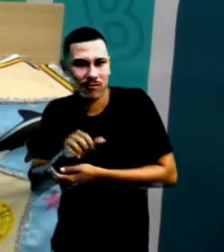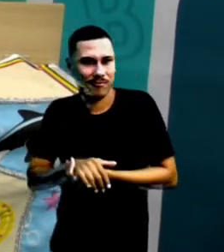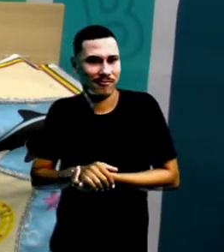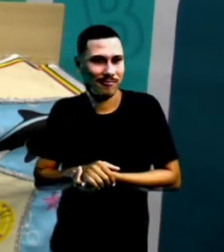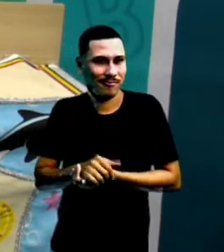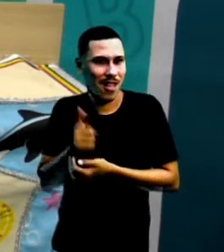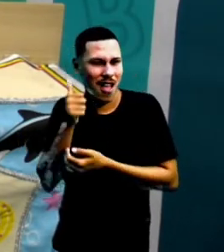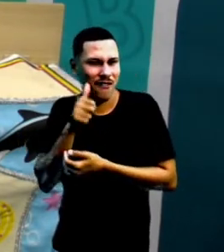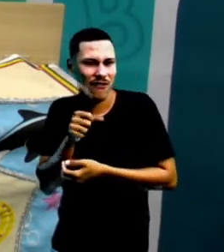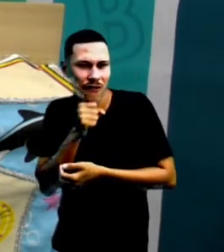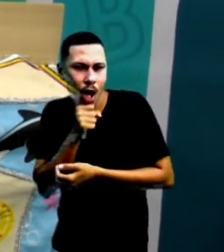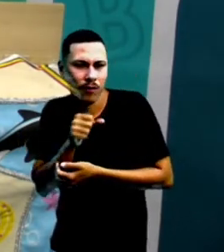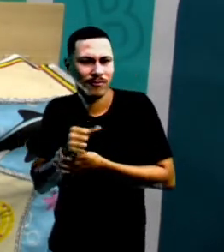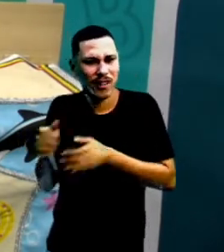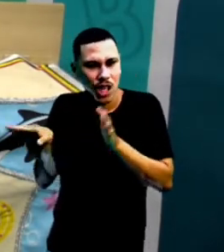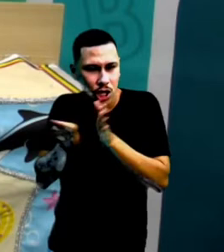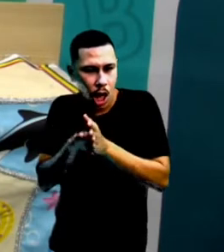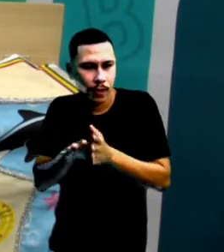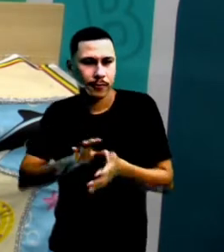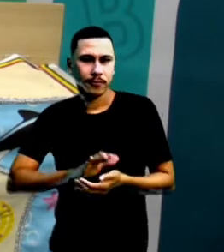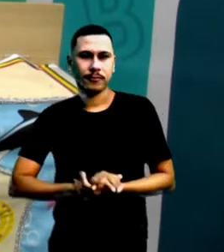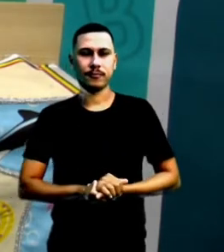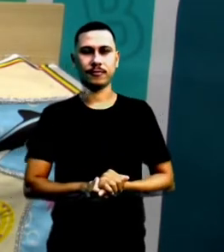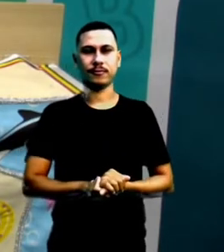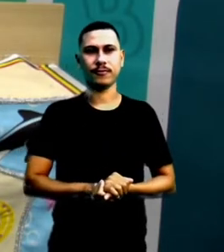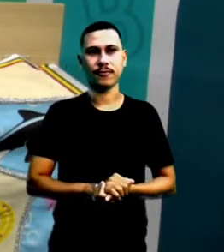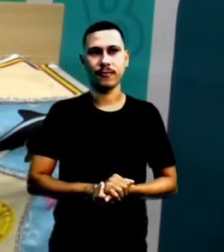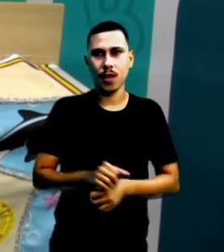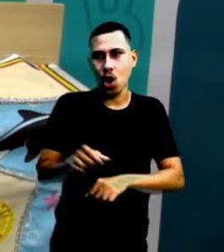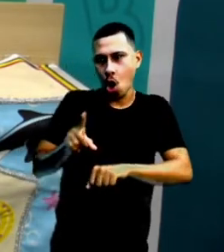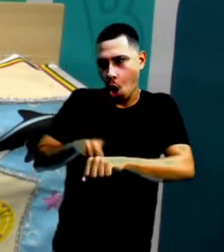A vovó. Então,